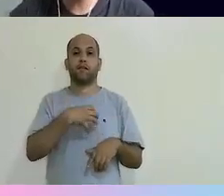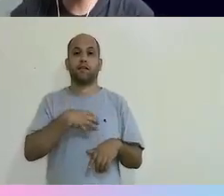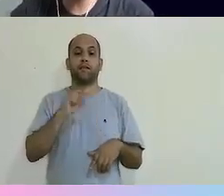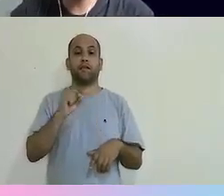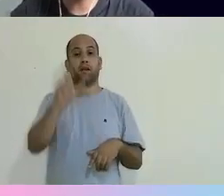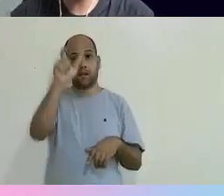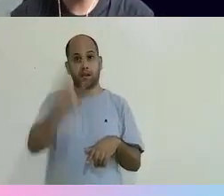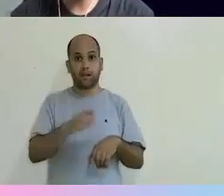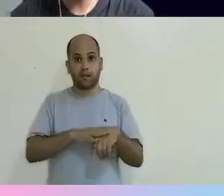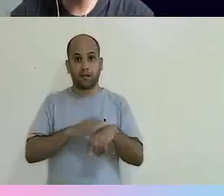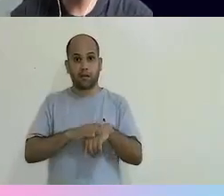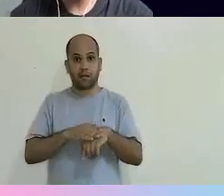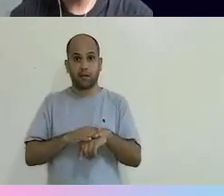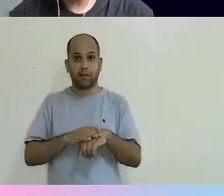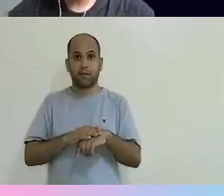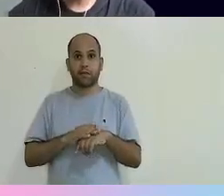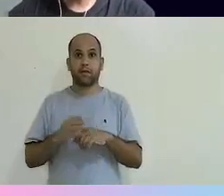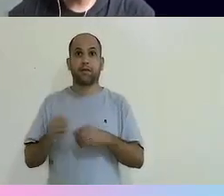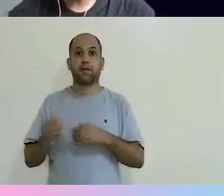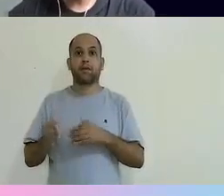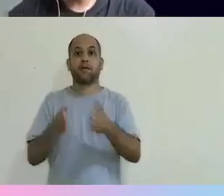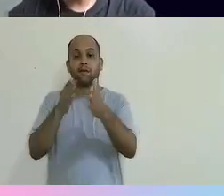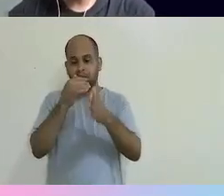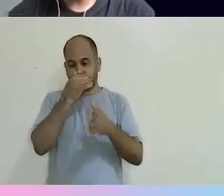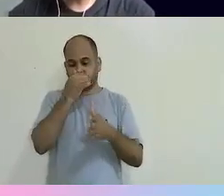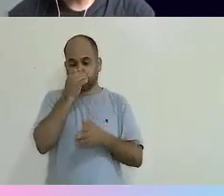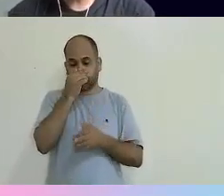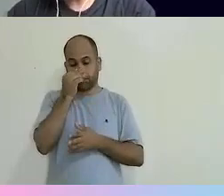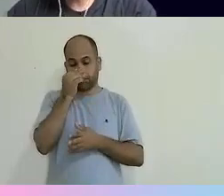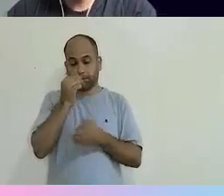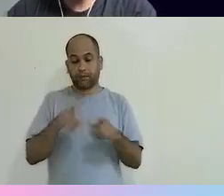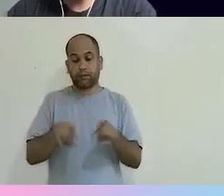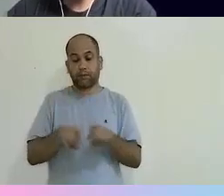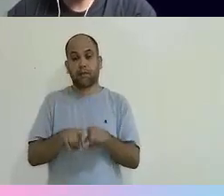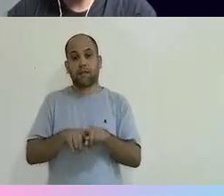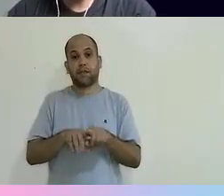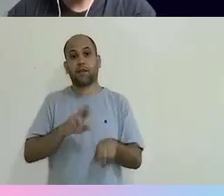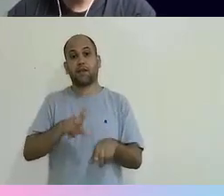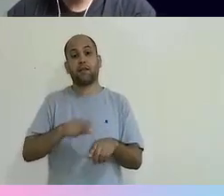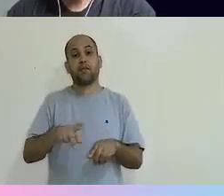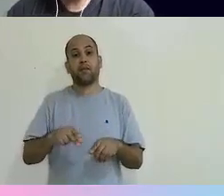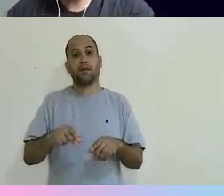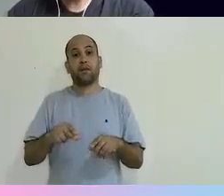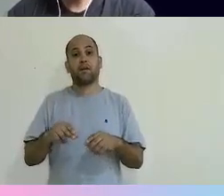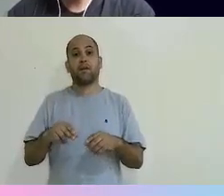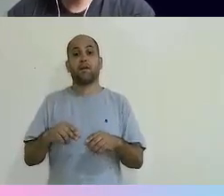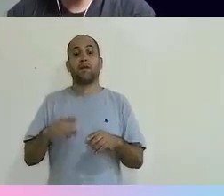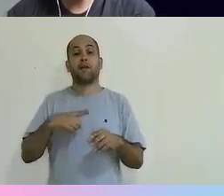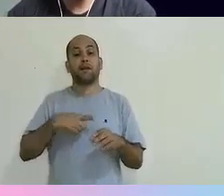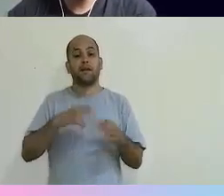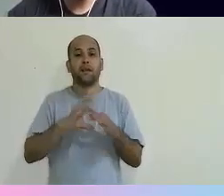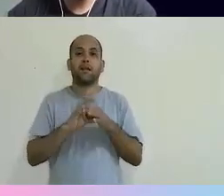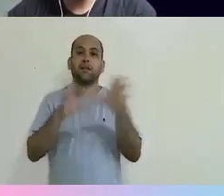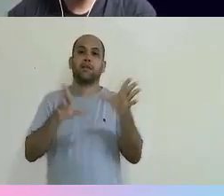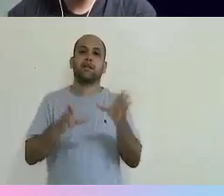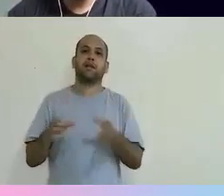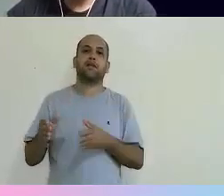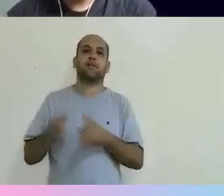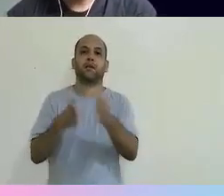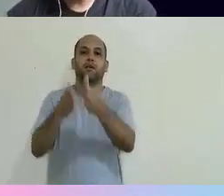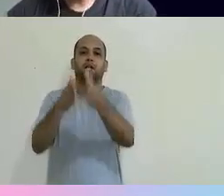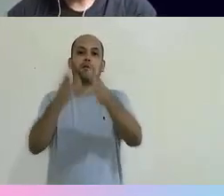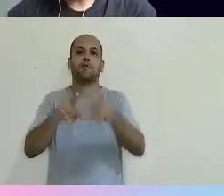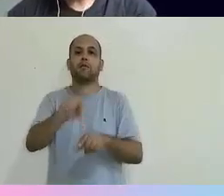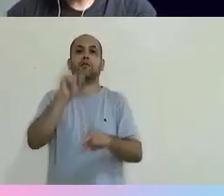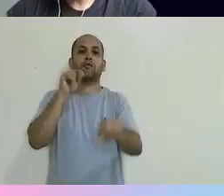se direcionar como um só e não ser um direcionamento comum. Ele tem a liberdade para trilhar esse caminho.